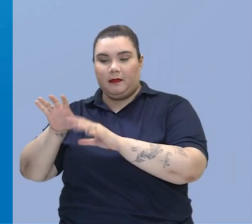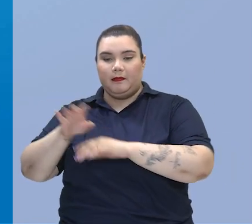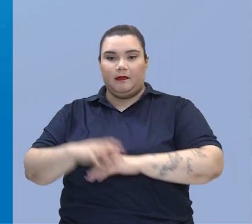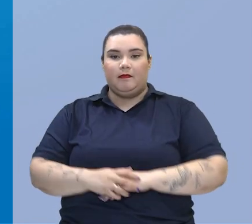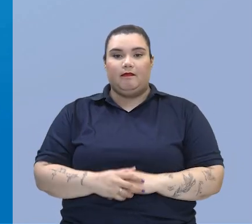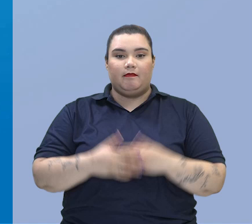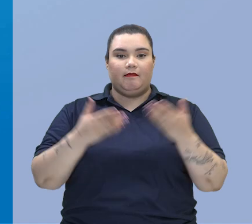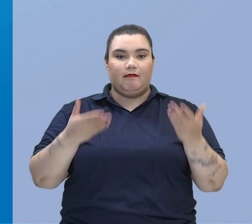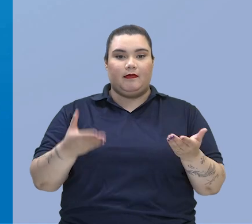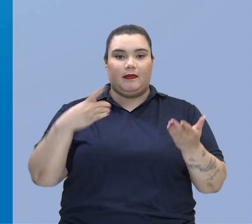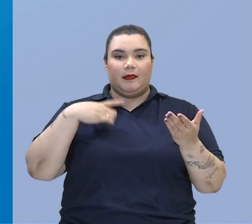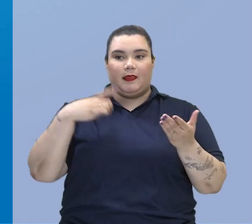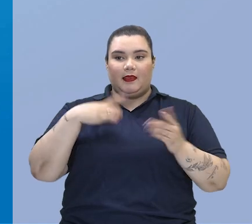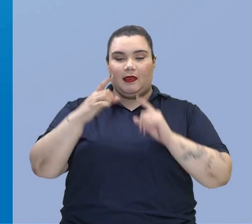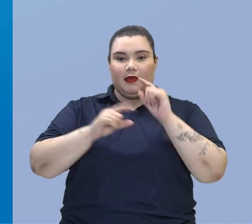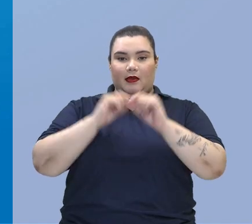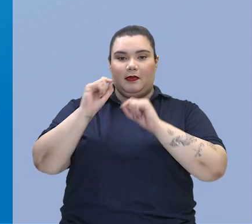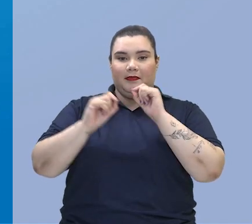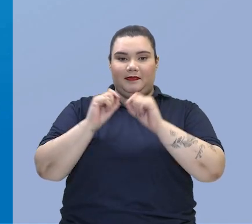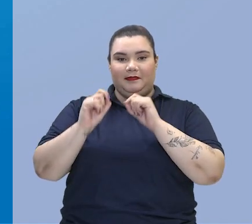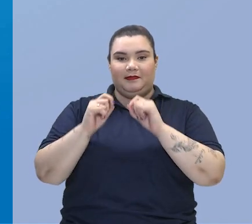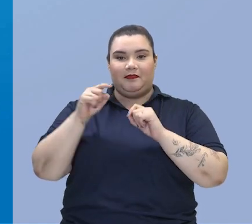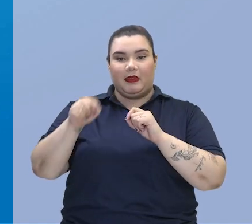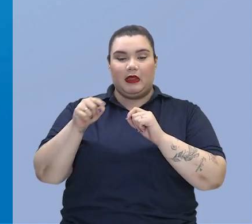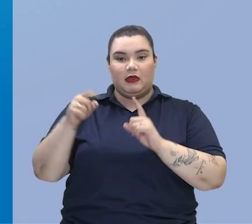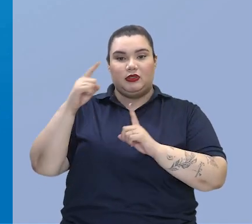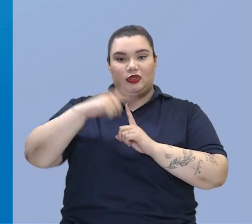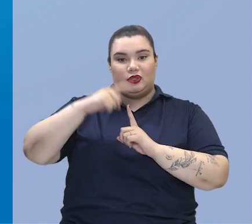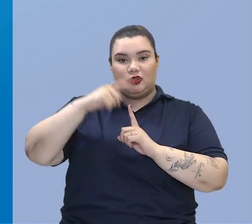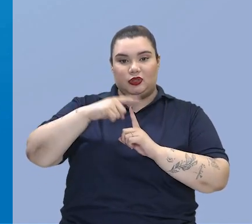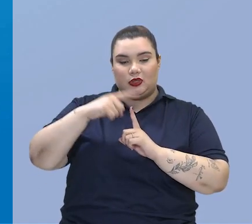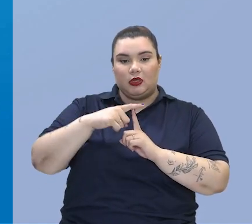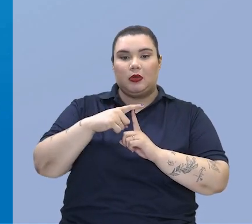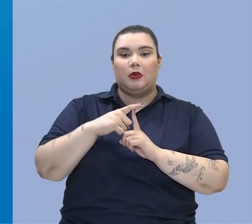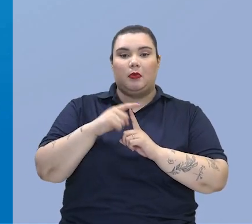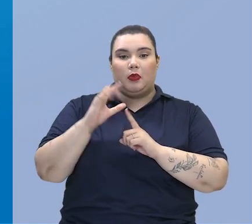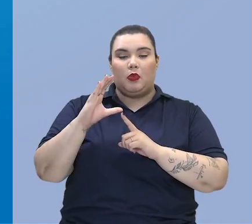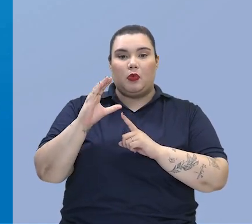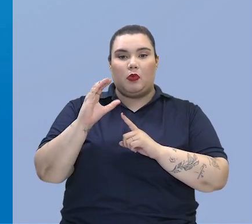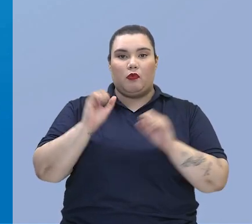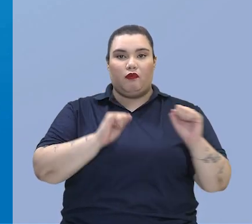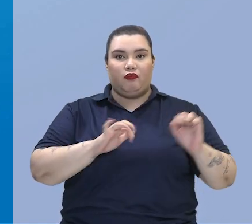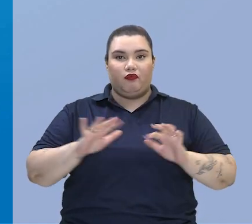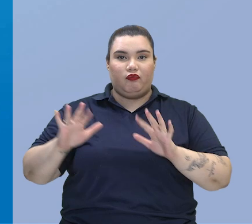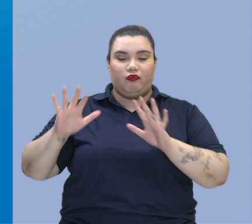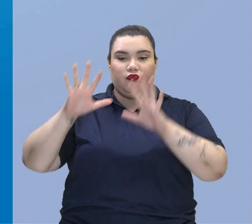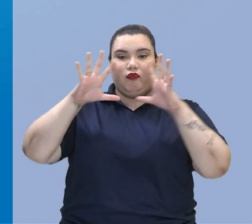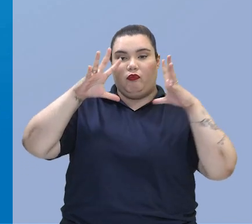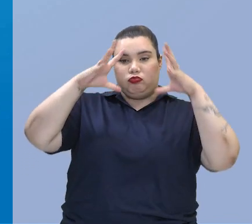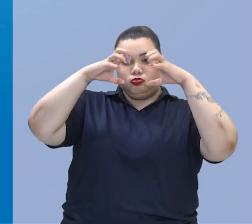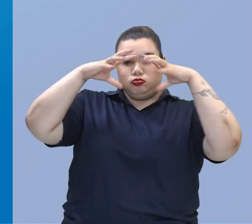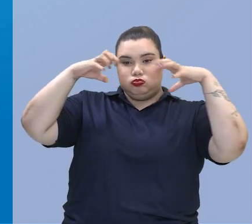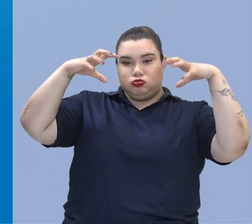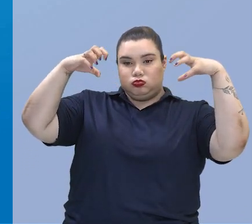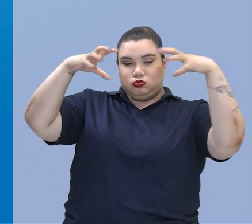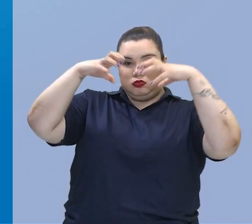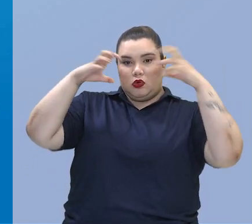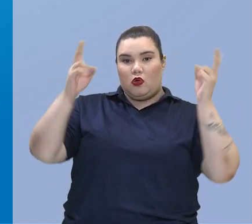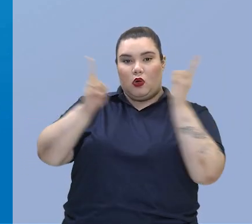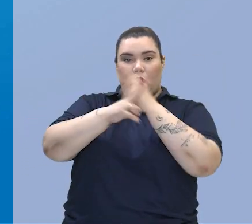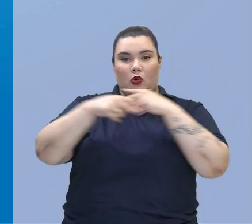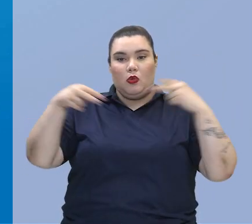Isso porque a intensa evapotranspiração e a condensação sobre a Amazônia, que seria este evento acontecendo